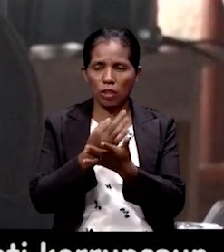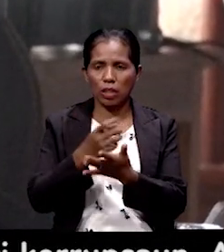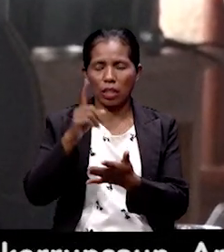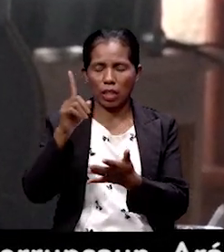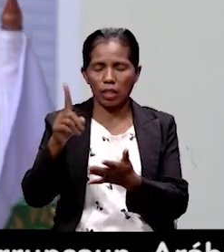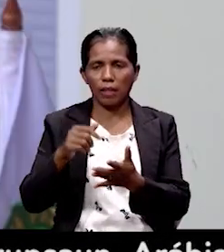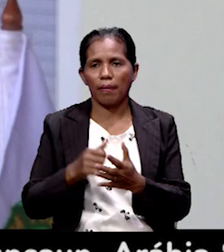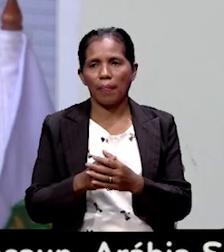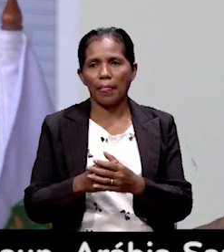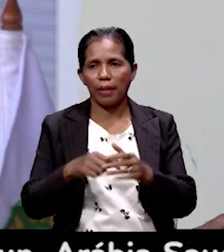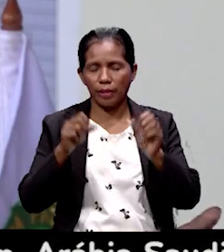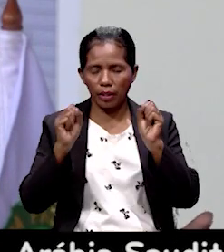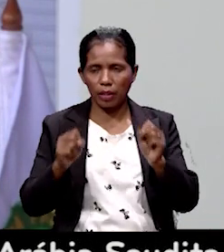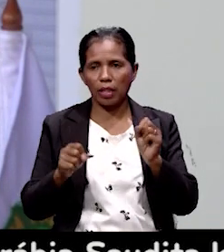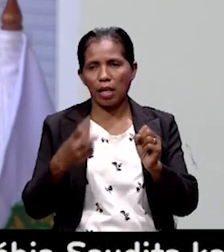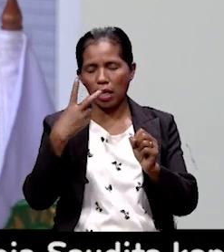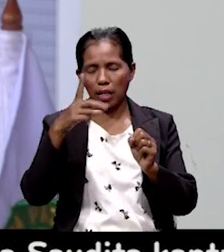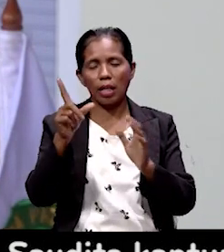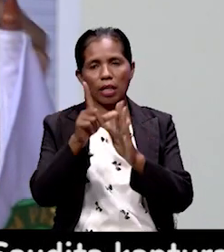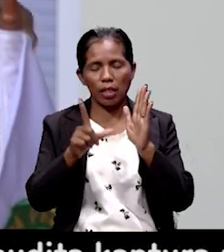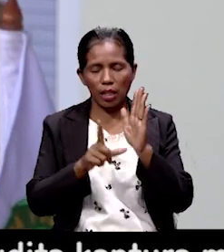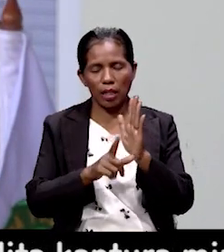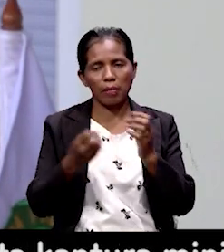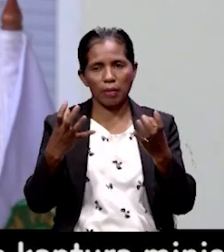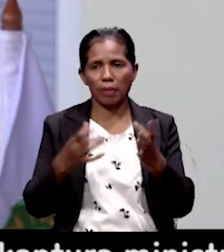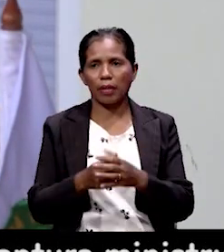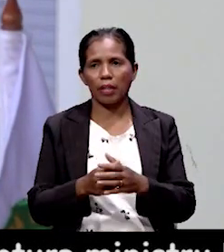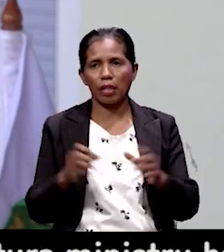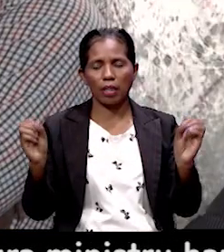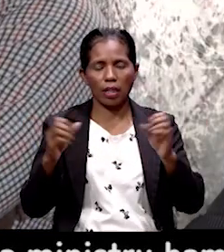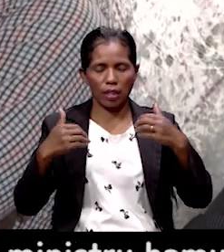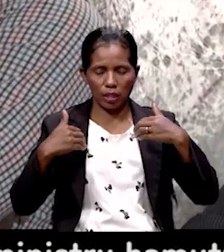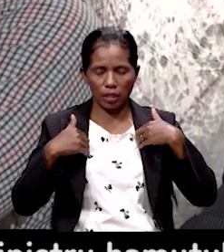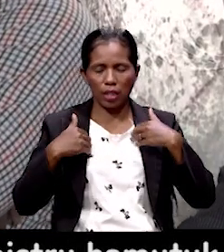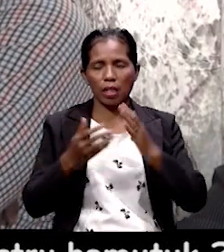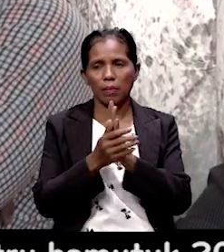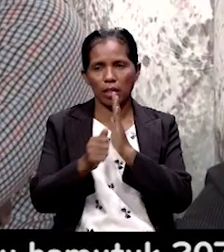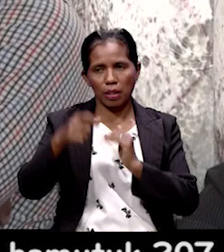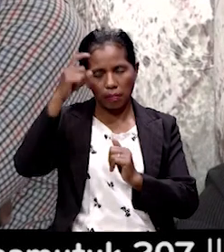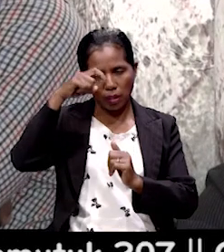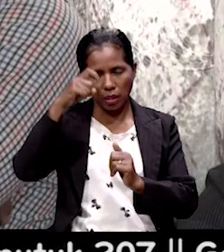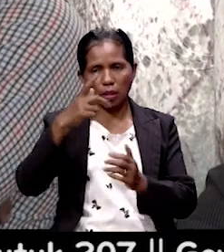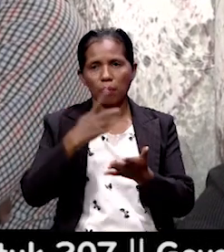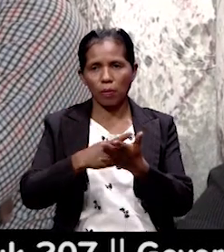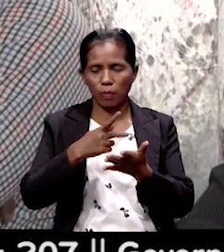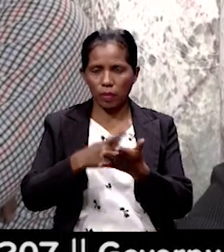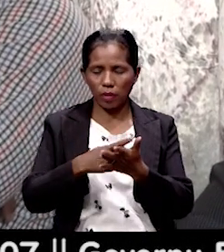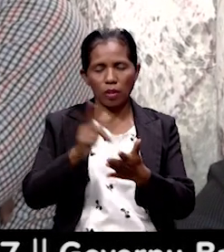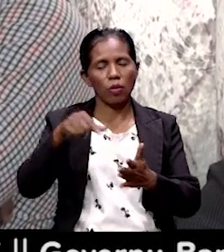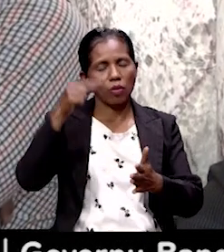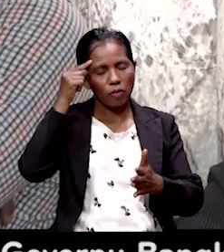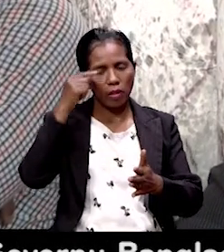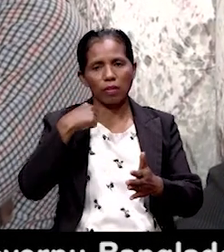recebe, mas nem se decreta de barbar. Enquanto minha laia capacidade intelectual, proposta ser voto no mesmo governo